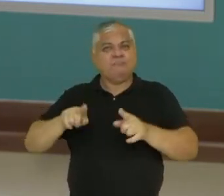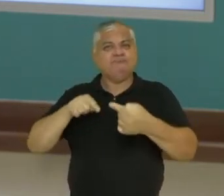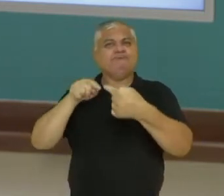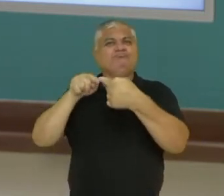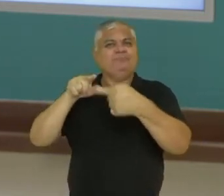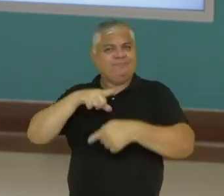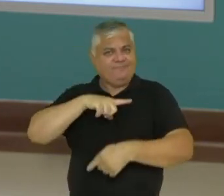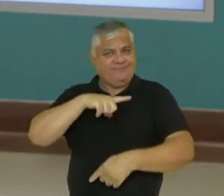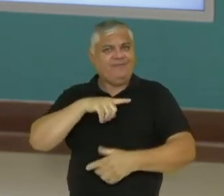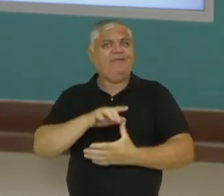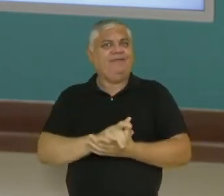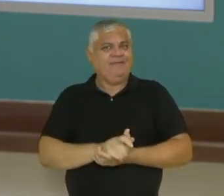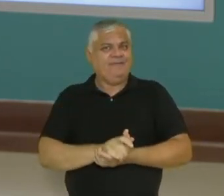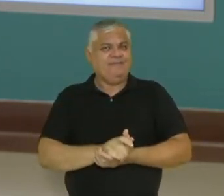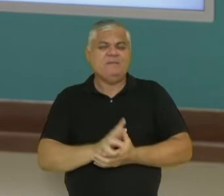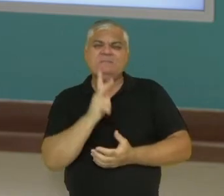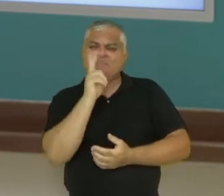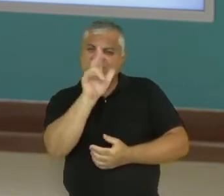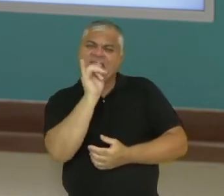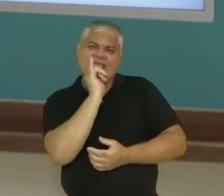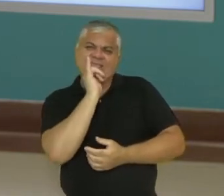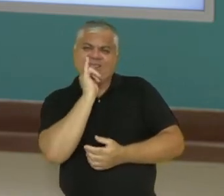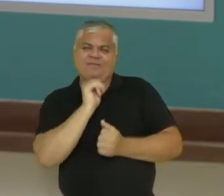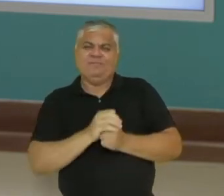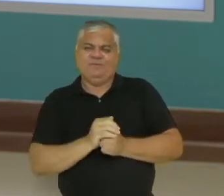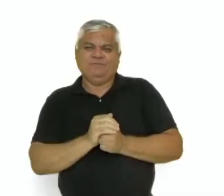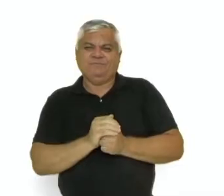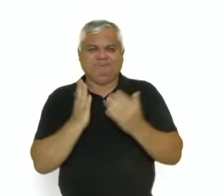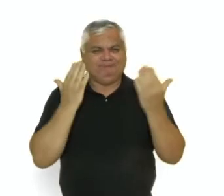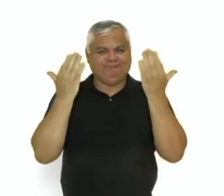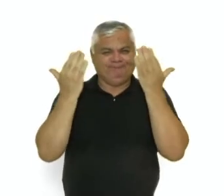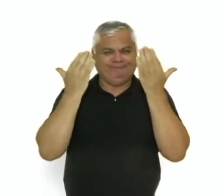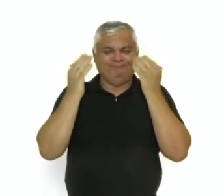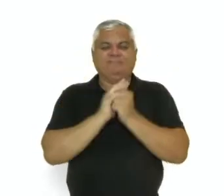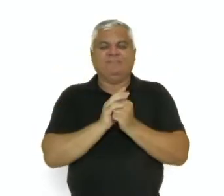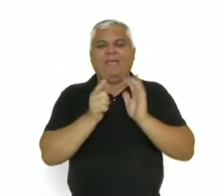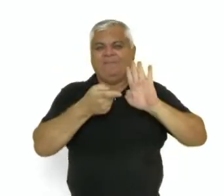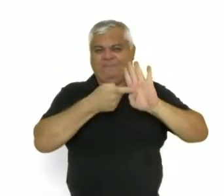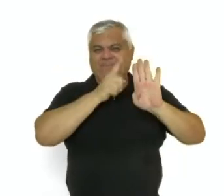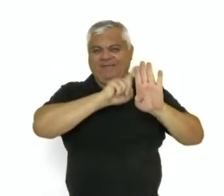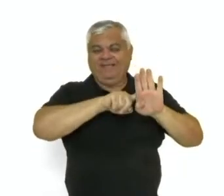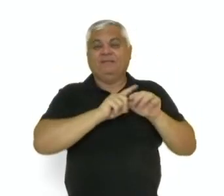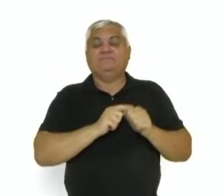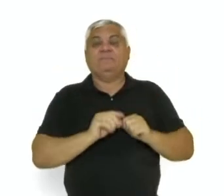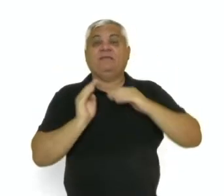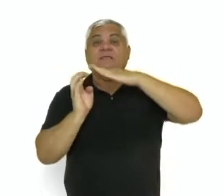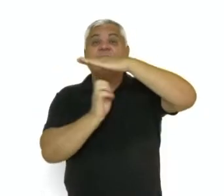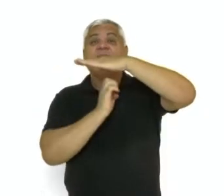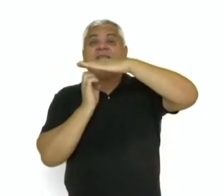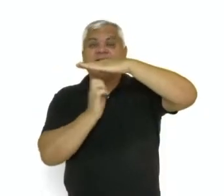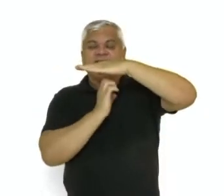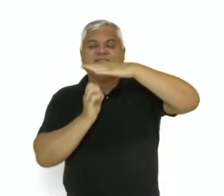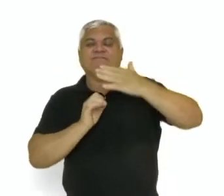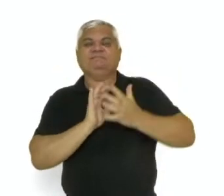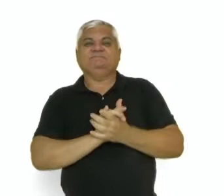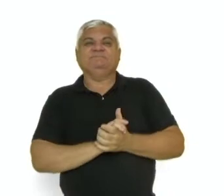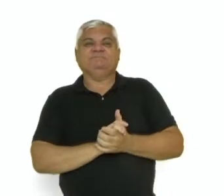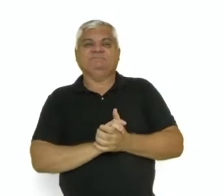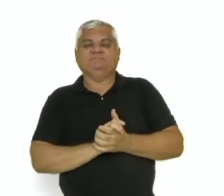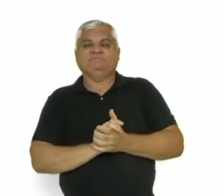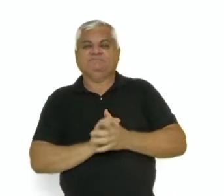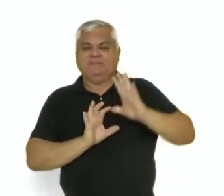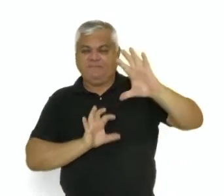a gente imaginasse uma empresa bem grande. Vamos pensar que aqui é uma empresa grande, né? E cada uma